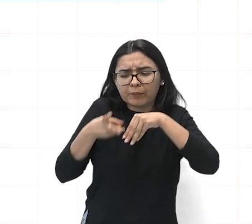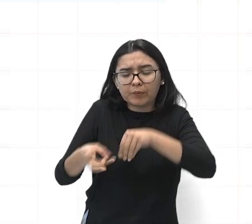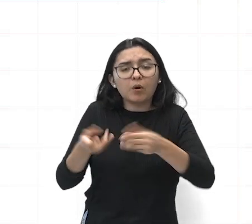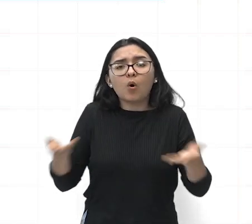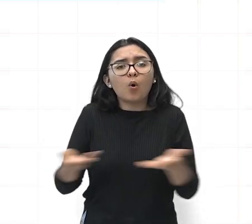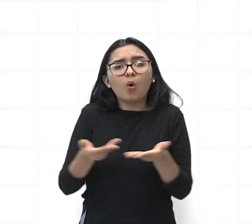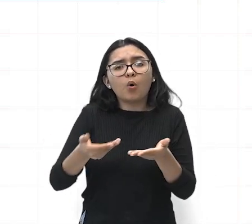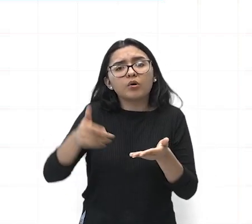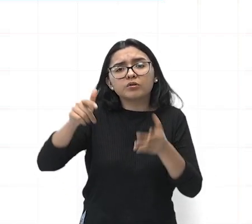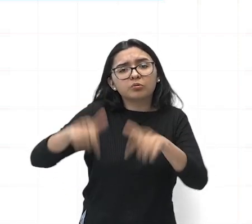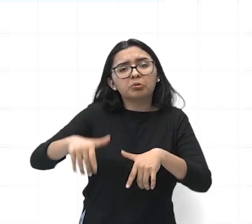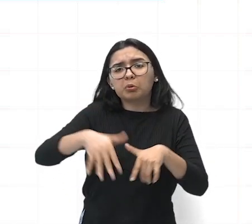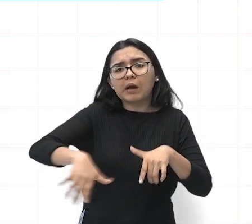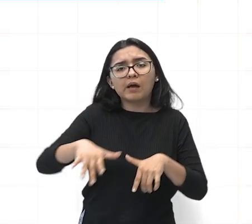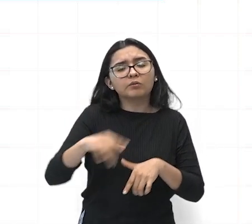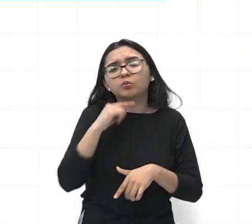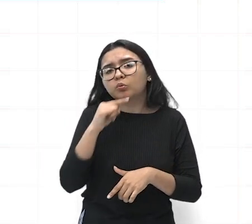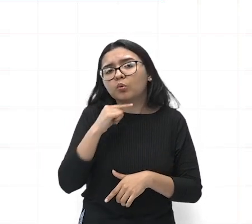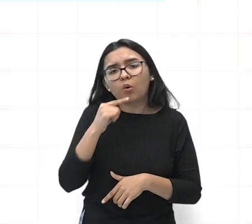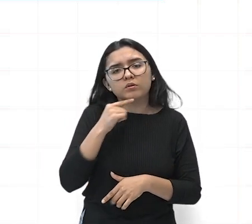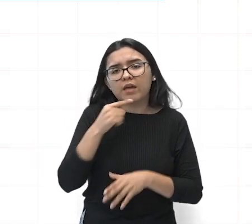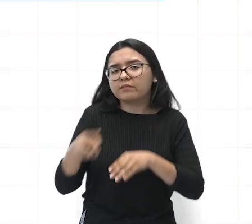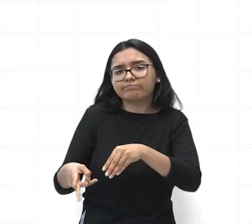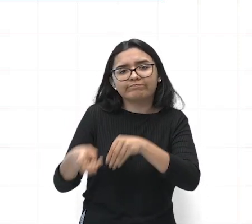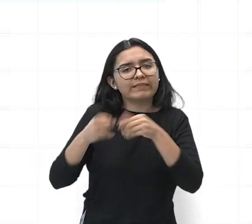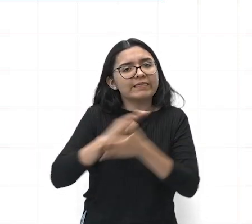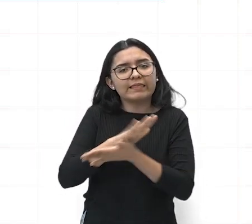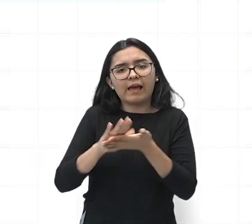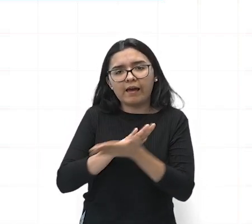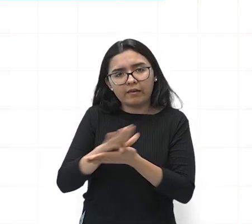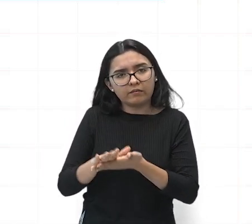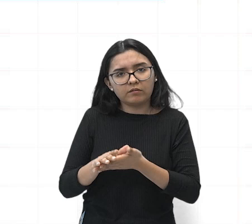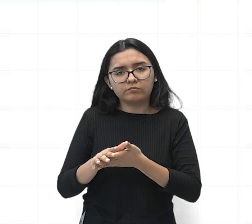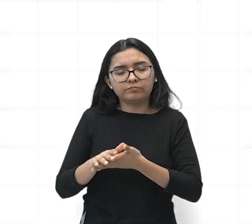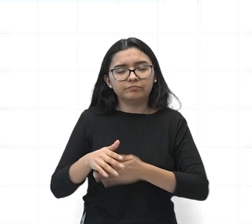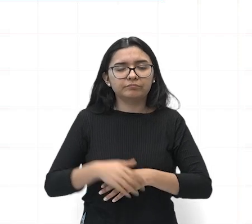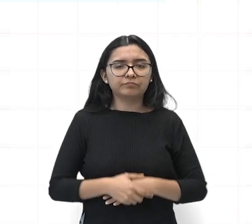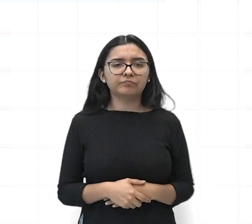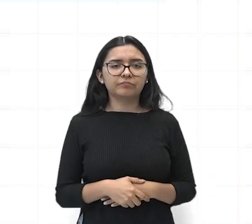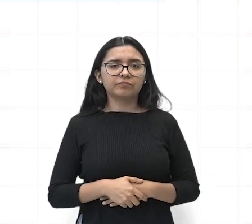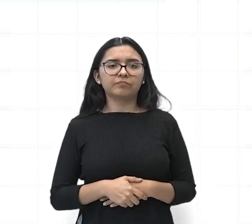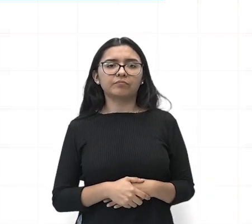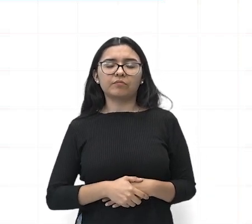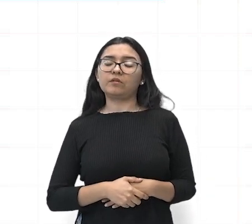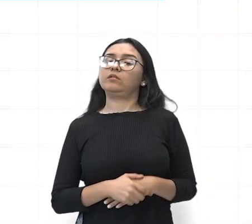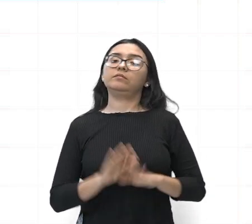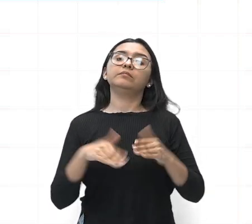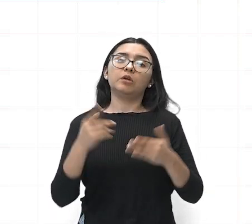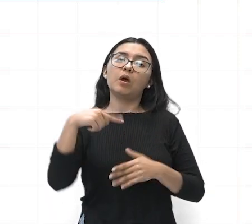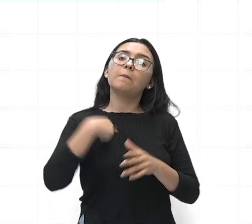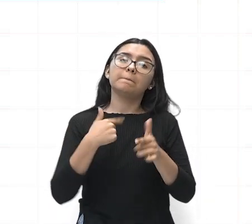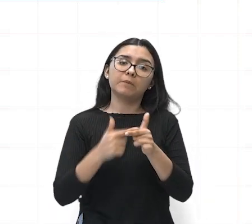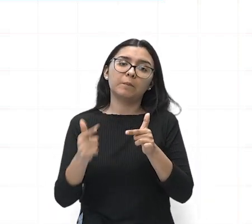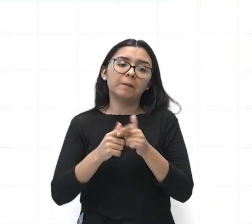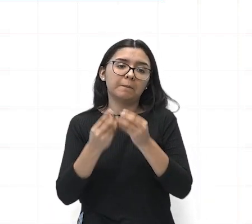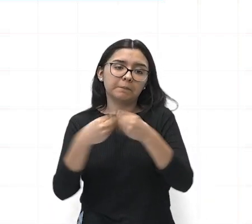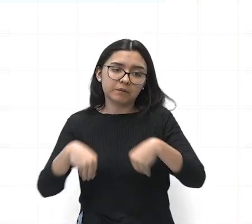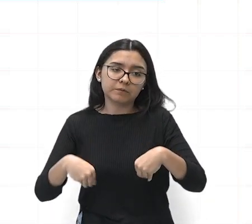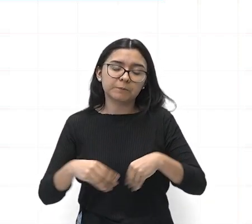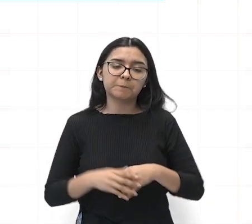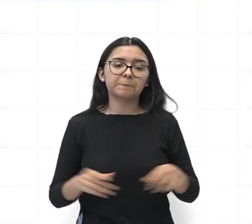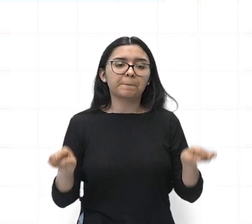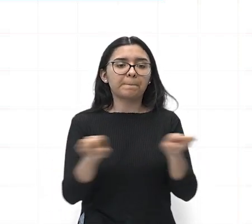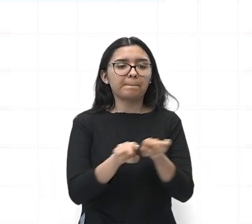dia naquela região hoje não consegue mais se retirar do subsolo o determinado minério. Então isso é um problema.